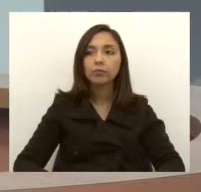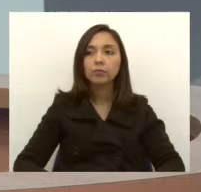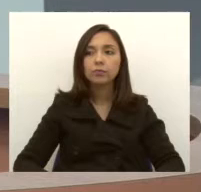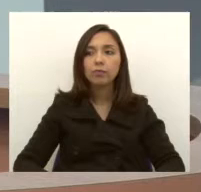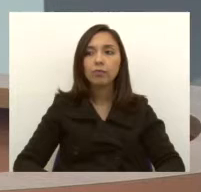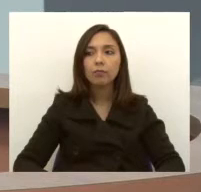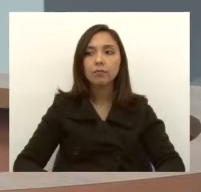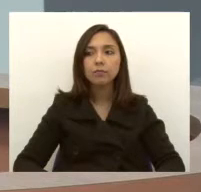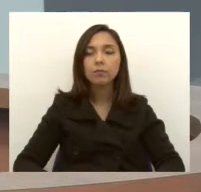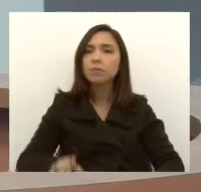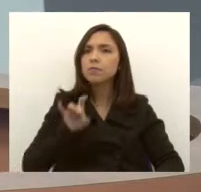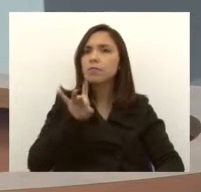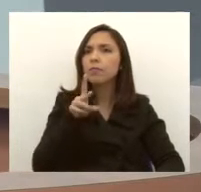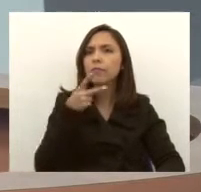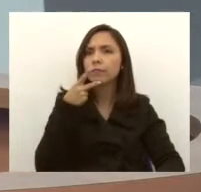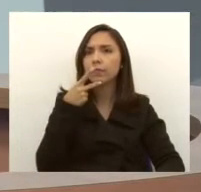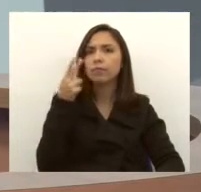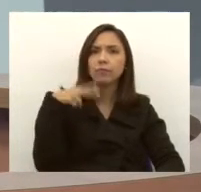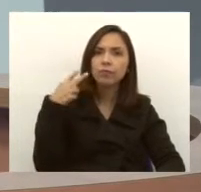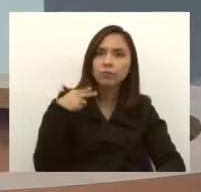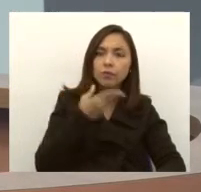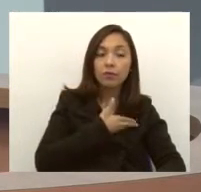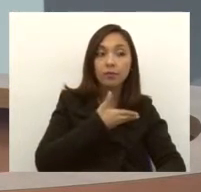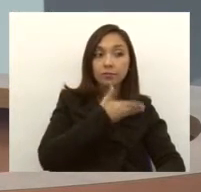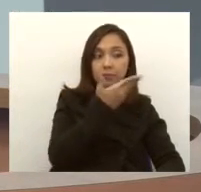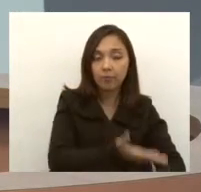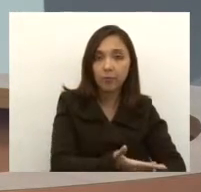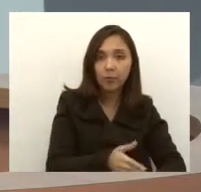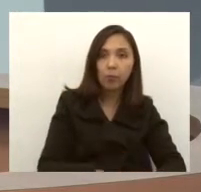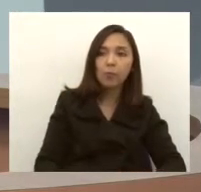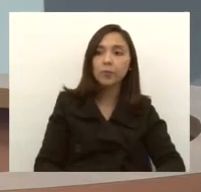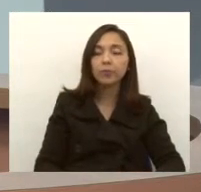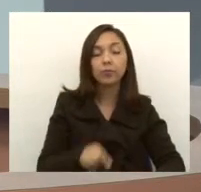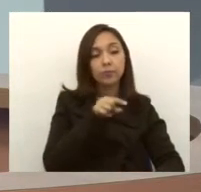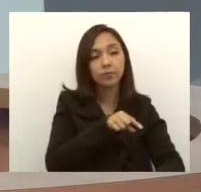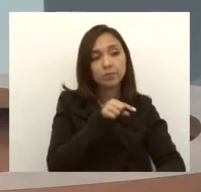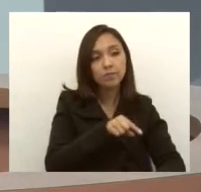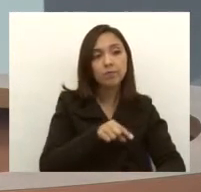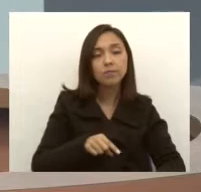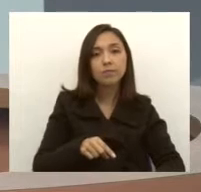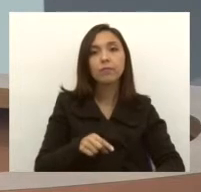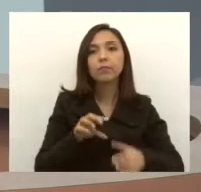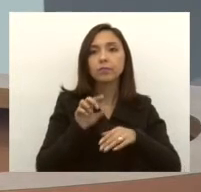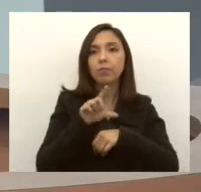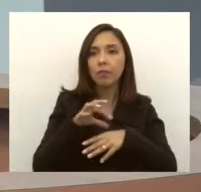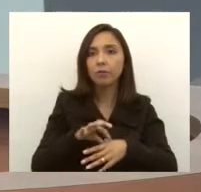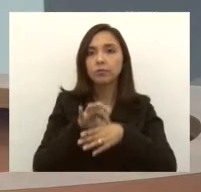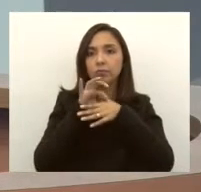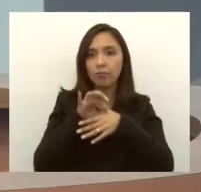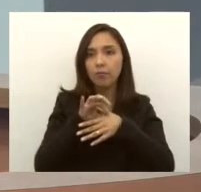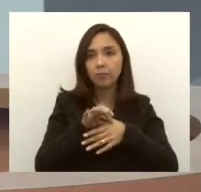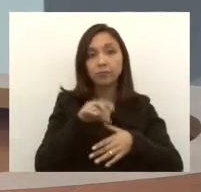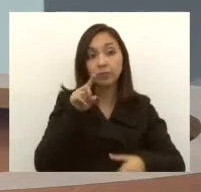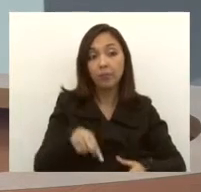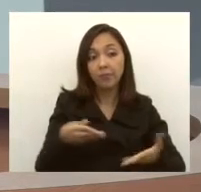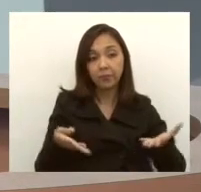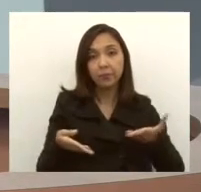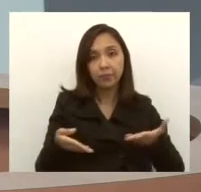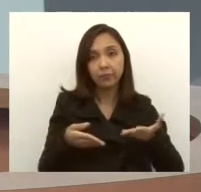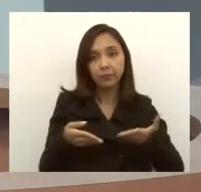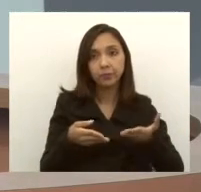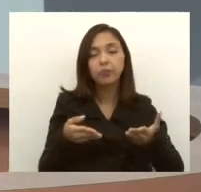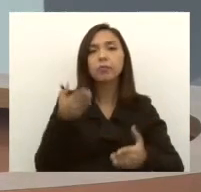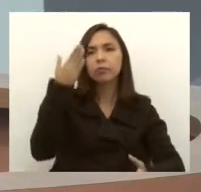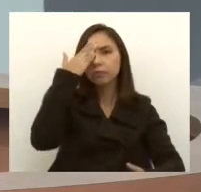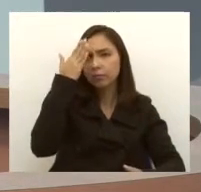não apenas ao vereador, ao amigo Ceará, Vossa Excelência é líder e não é de hoje, e